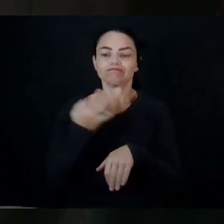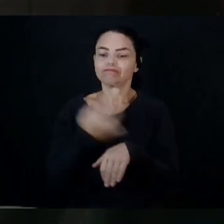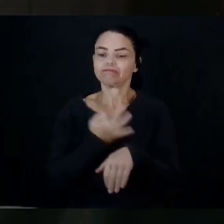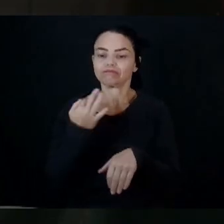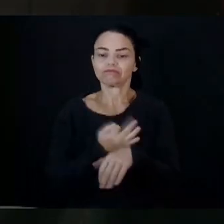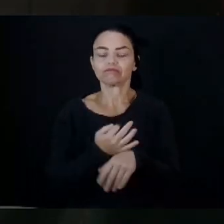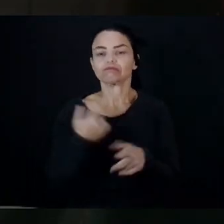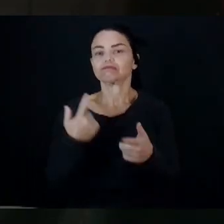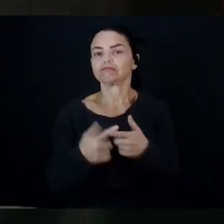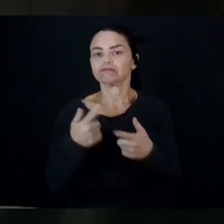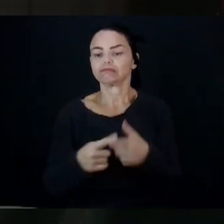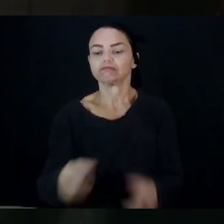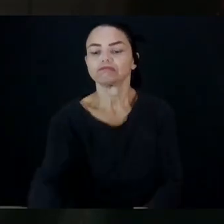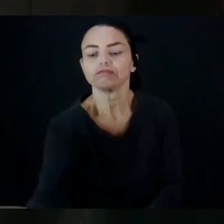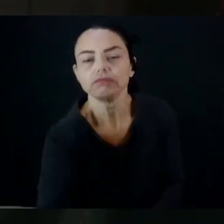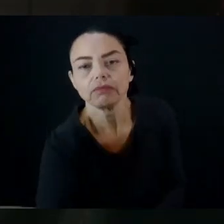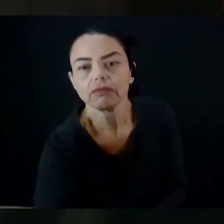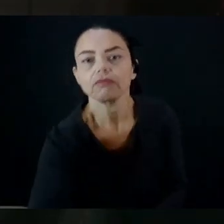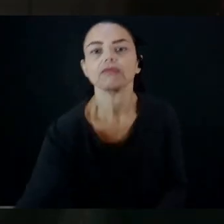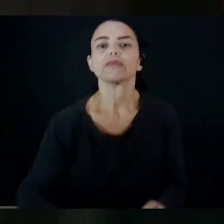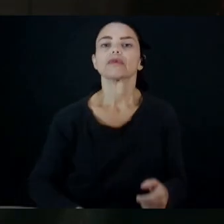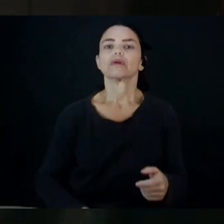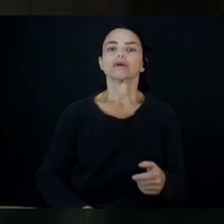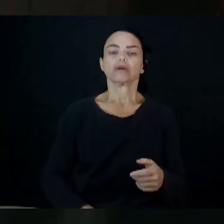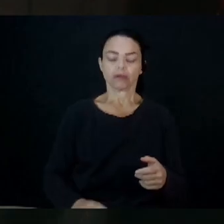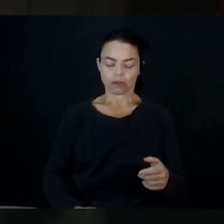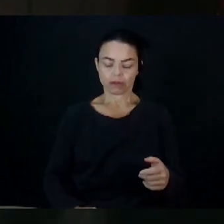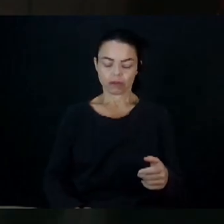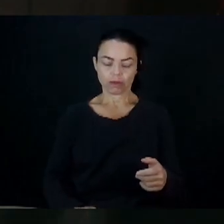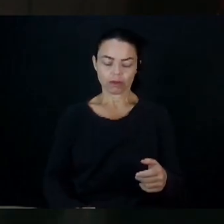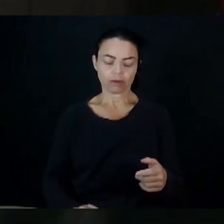nós, às vezes, queremos lembrar